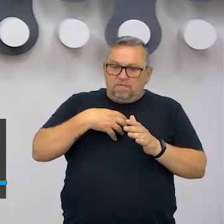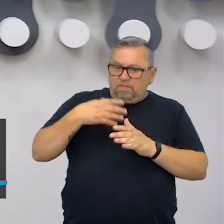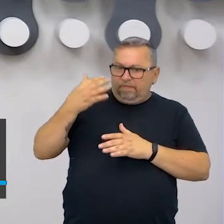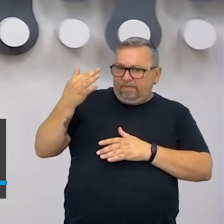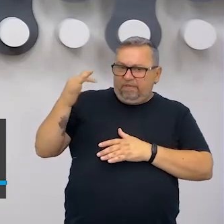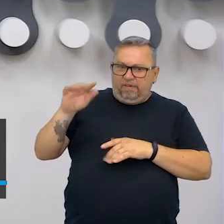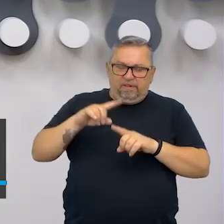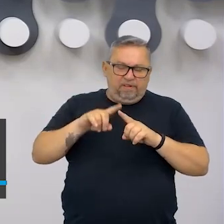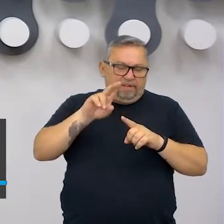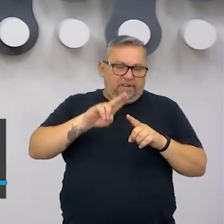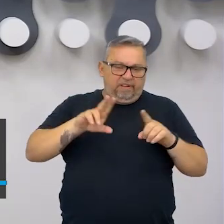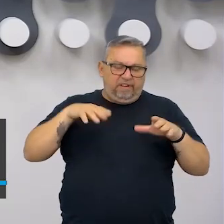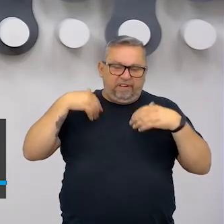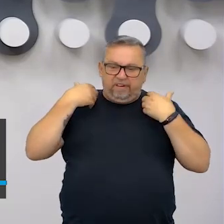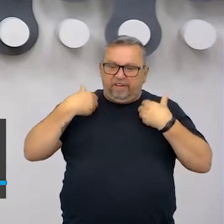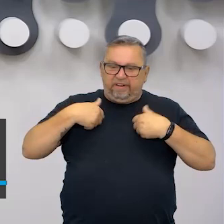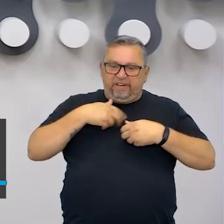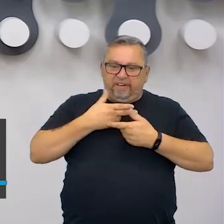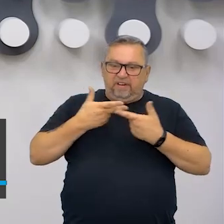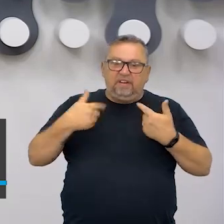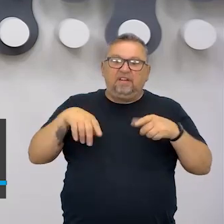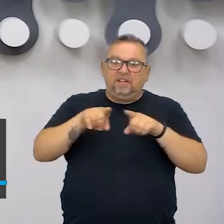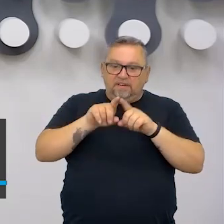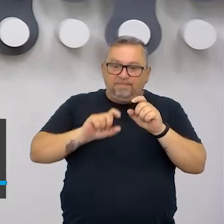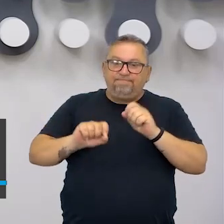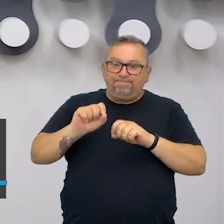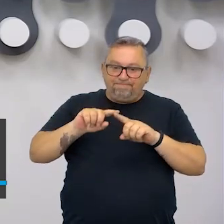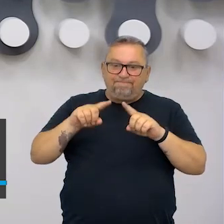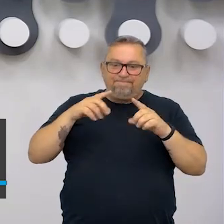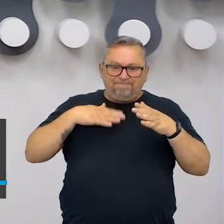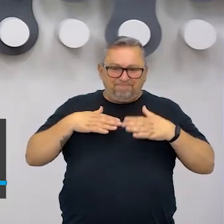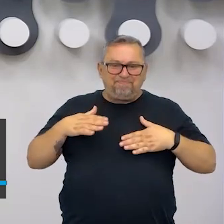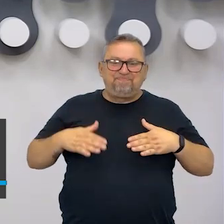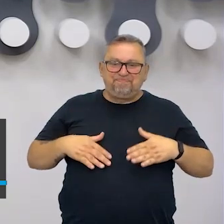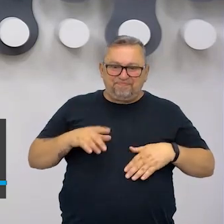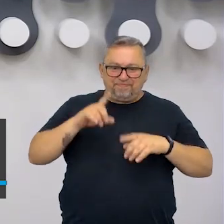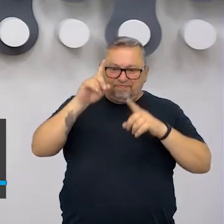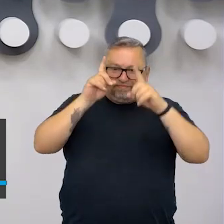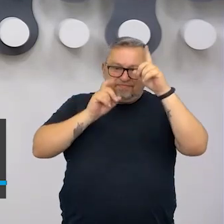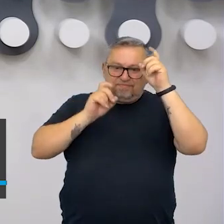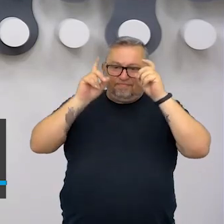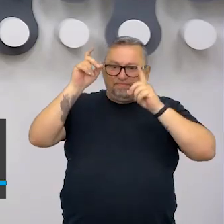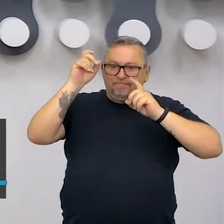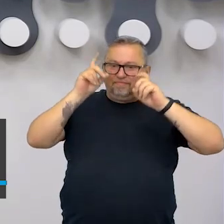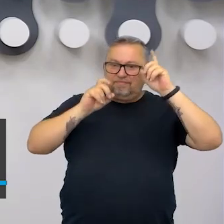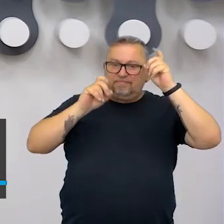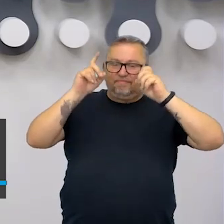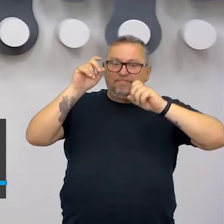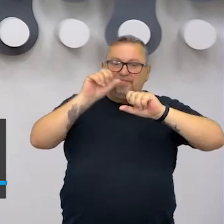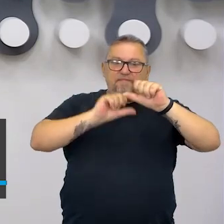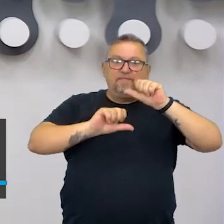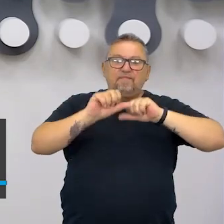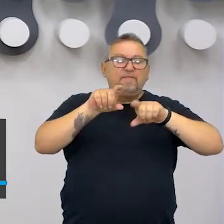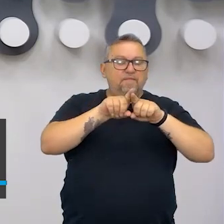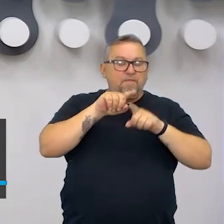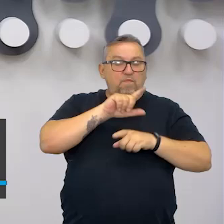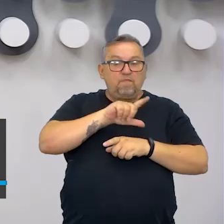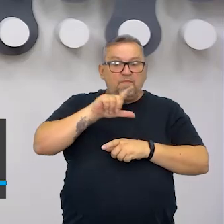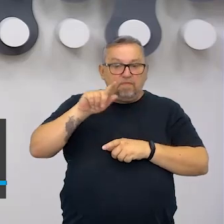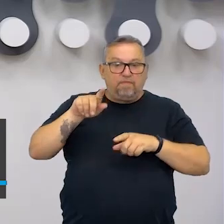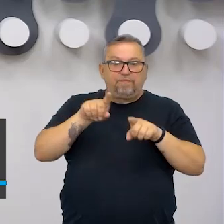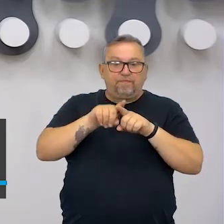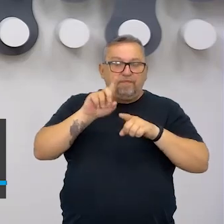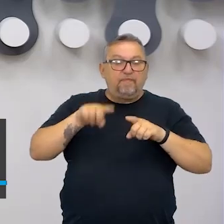dos franceses, que também, né, a expressão corporal ela acaba se transformando não, a linguagem corporal ela